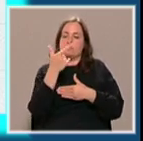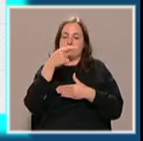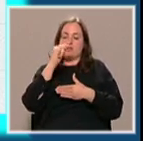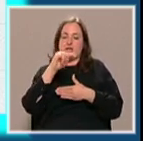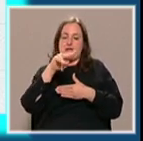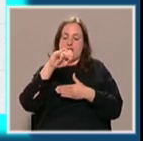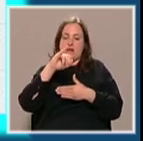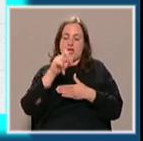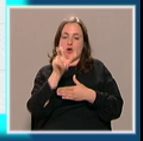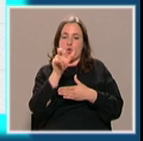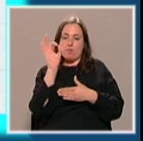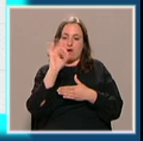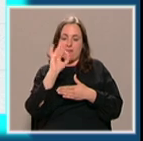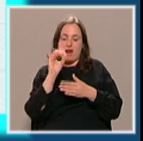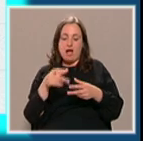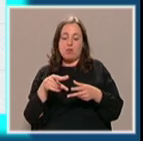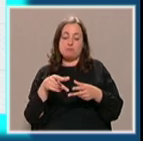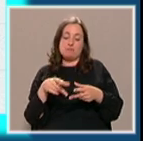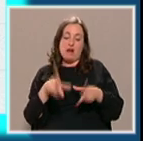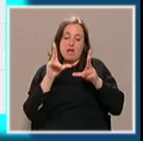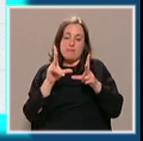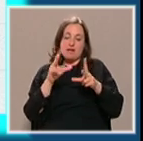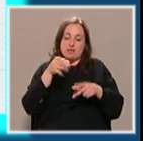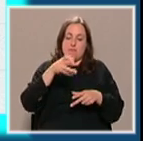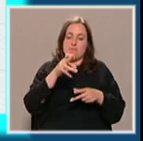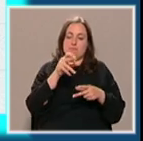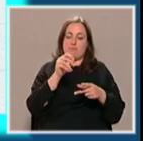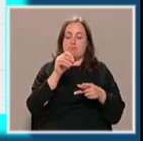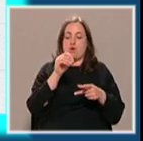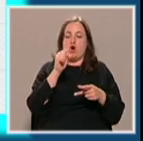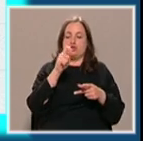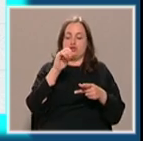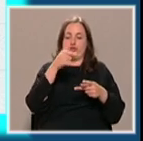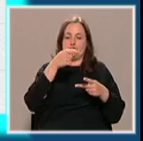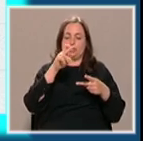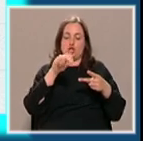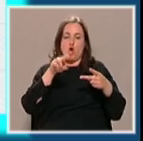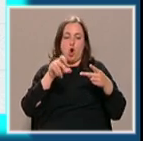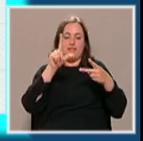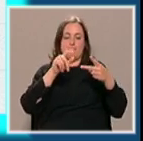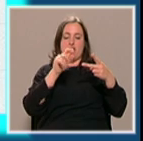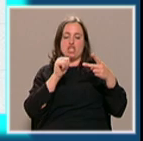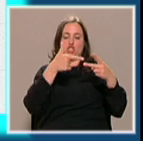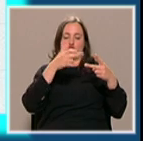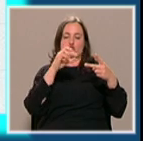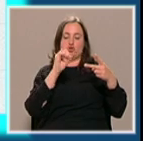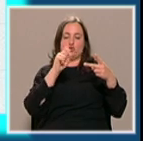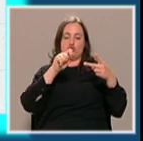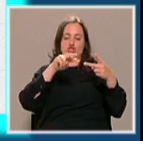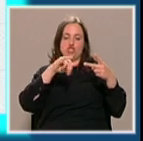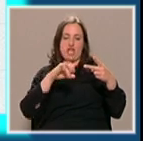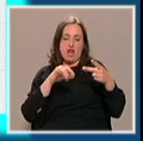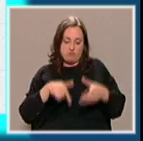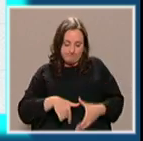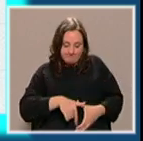secreta progesterona e estrogénios, os quais vão também eles atuar ao nível da parede do